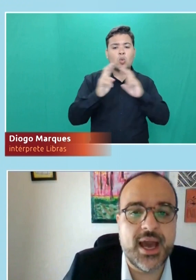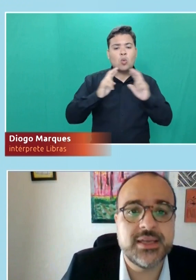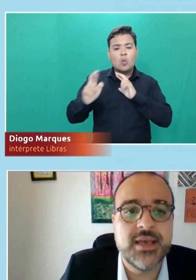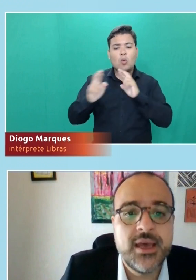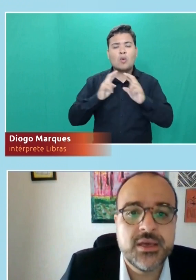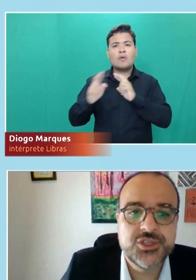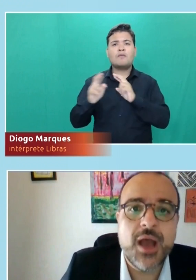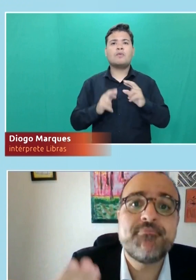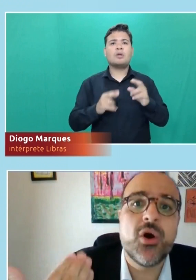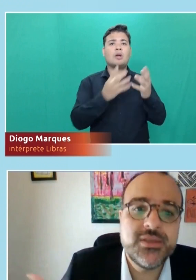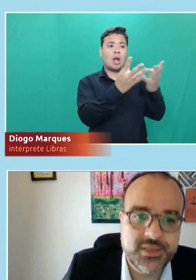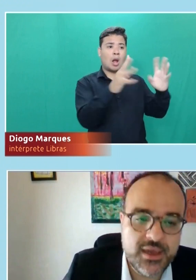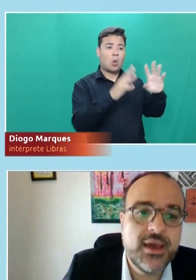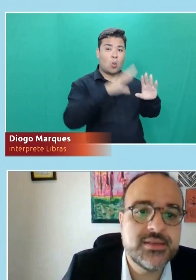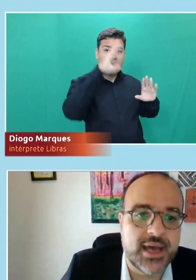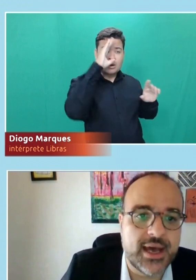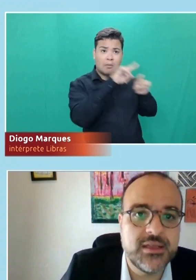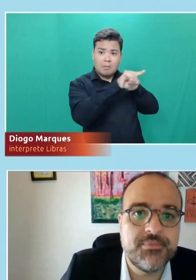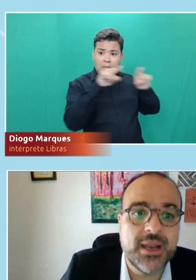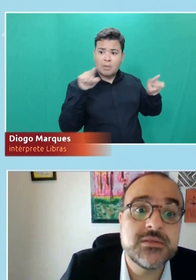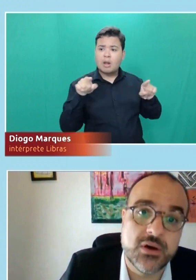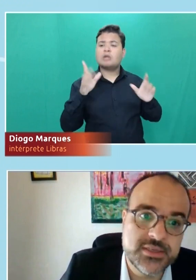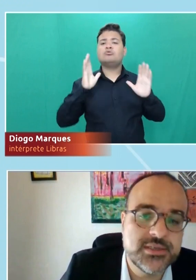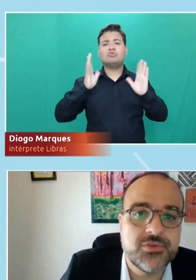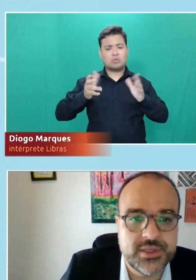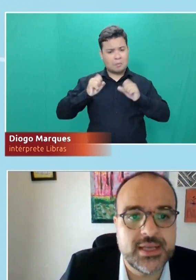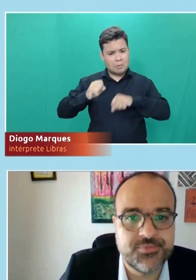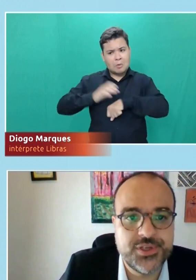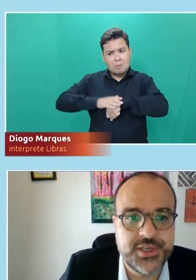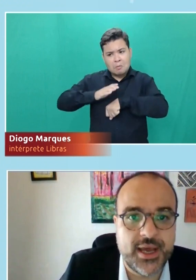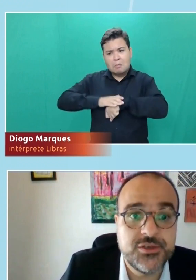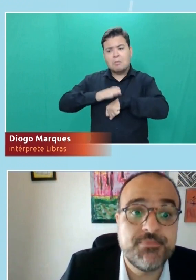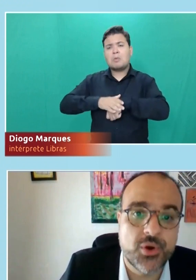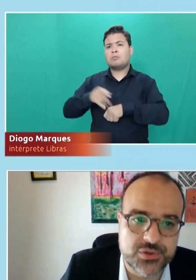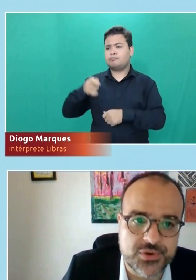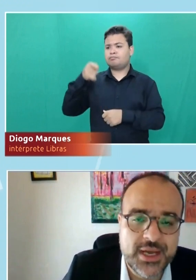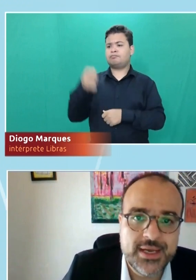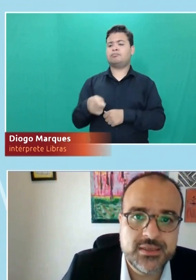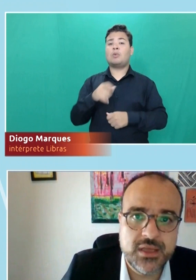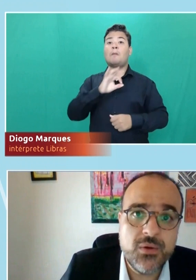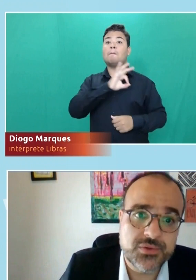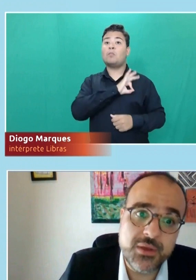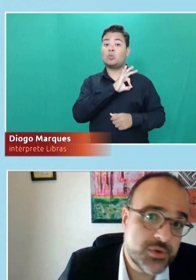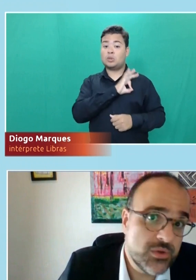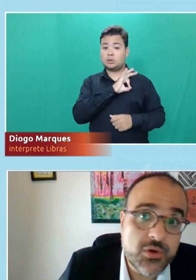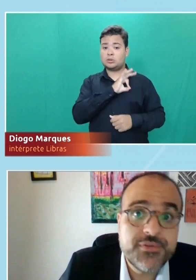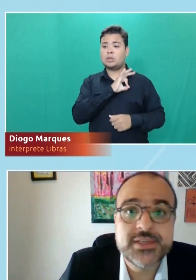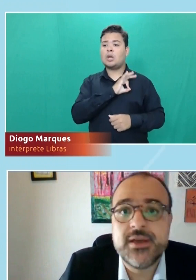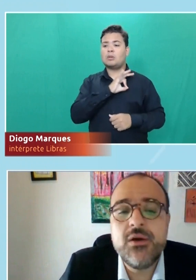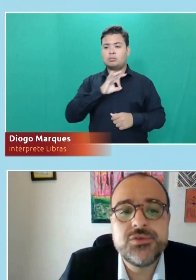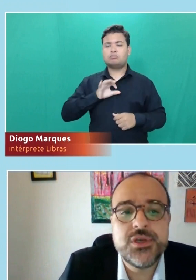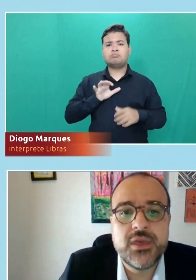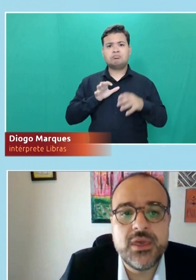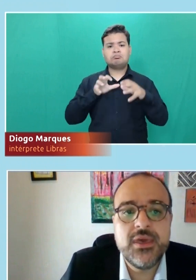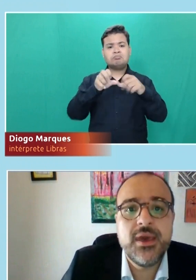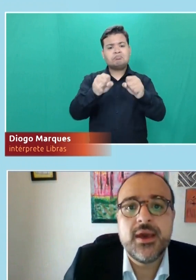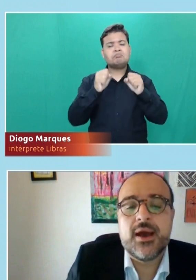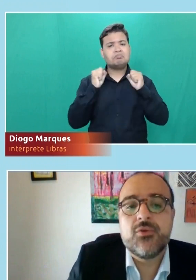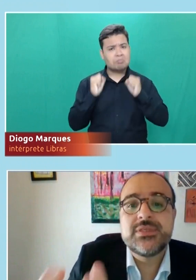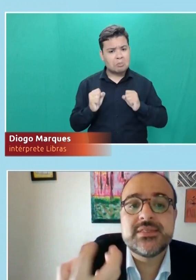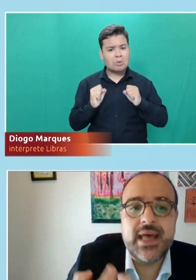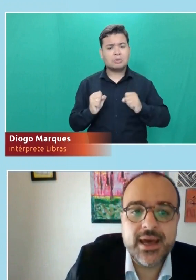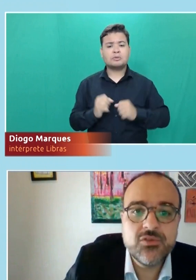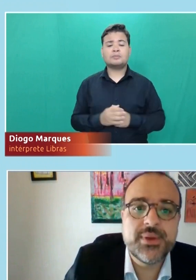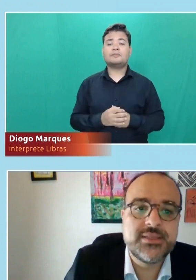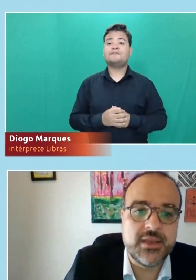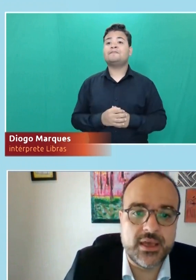redes sociais, já pode ser realizada pelas nossas autoridades policiais de pronto. Então, eu tenho absoluta convicção de que